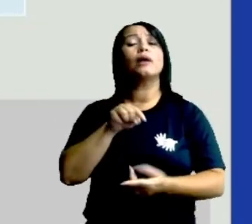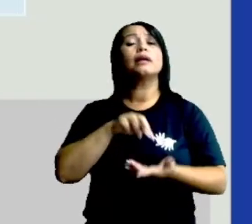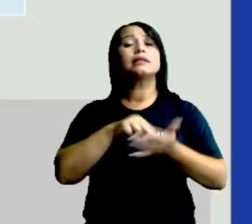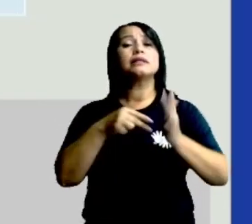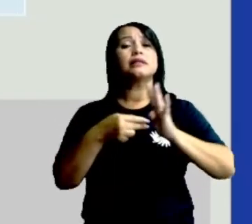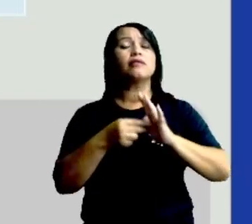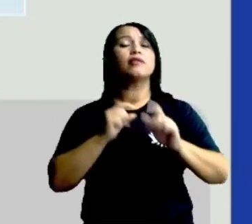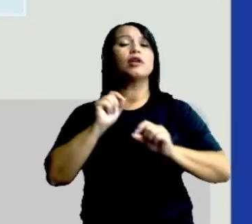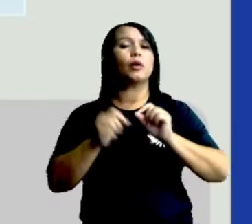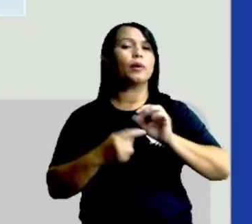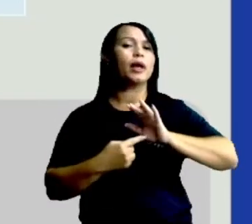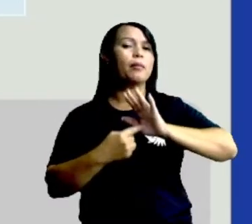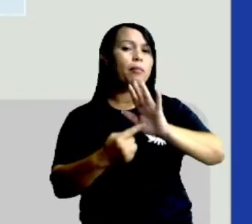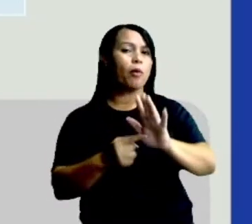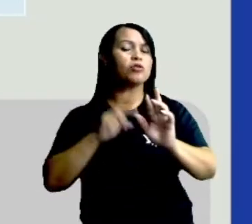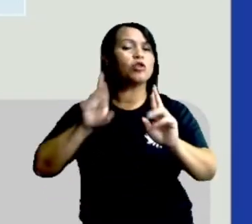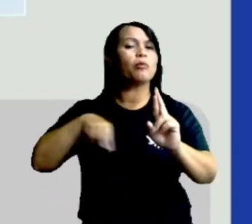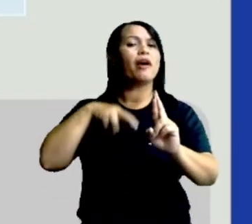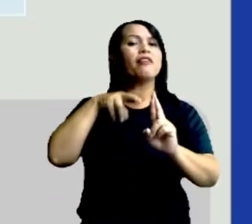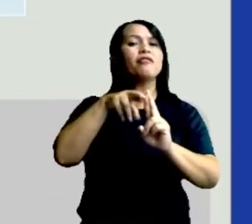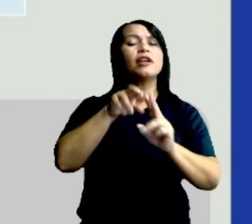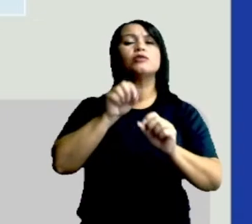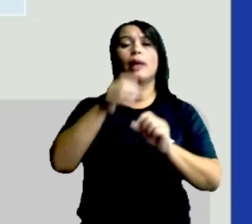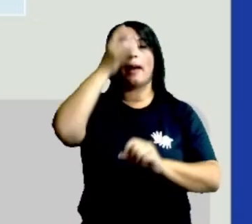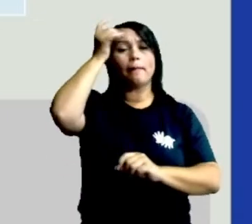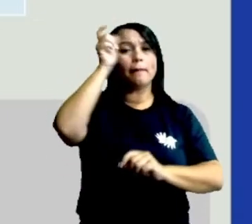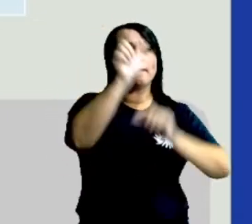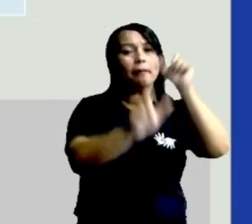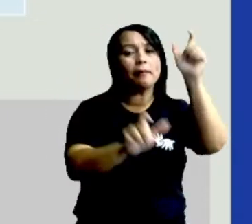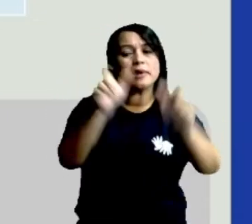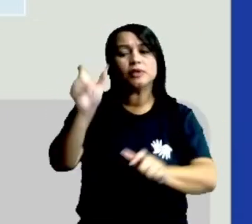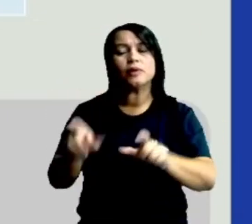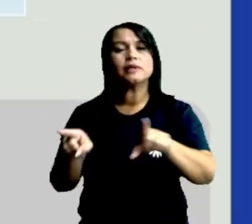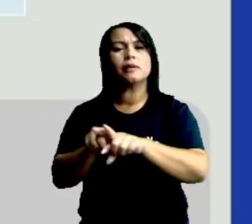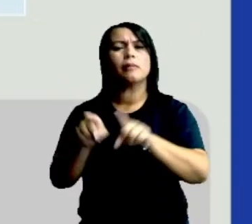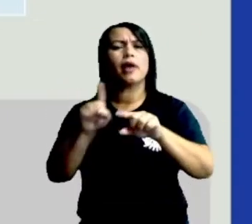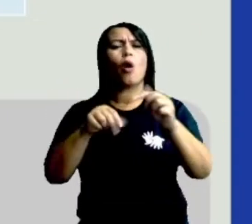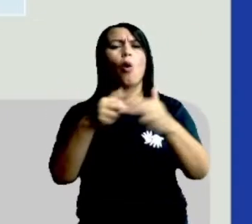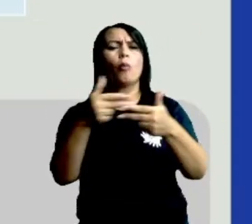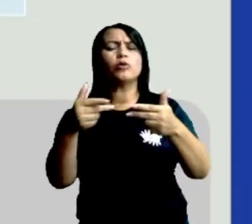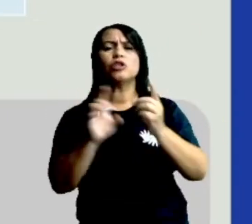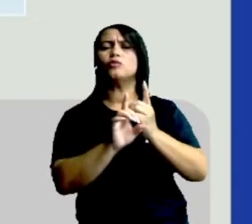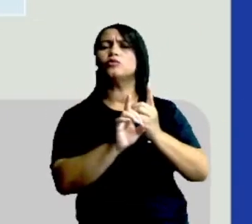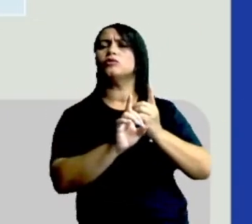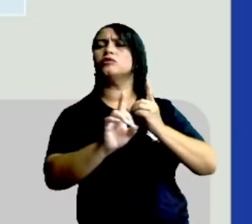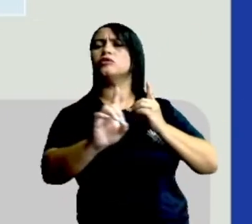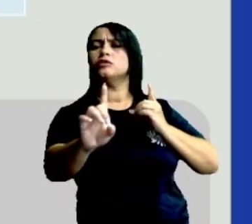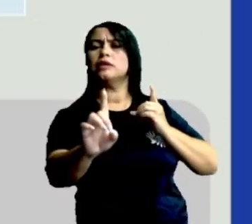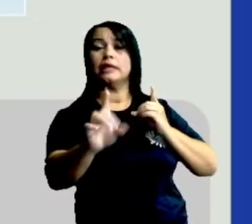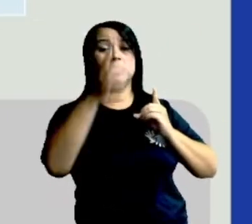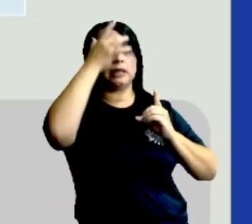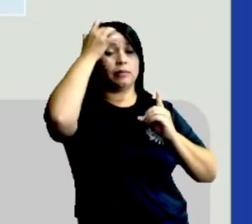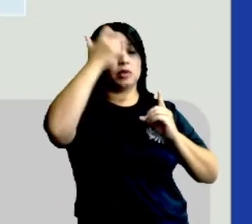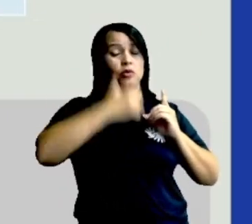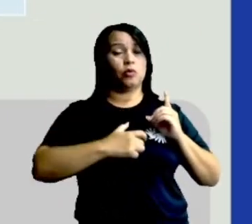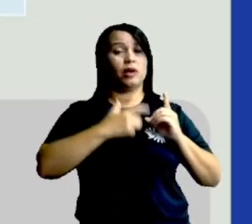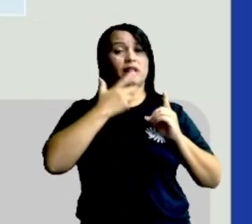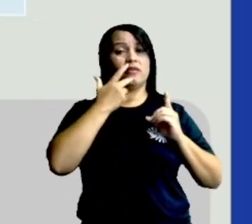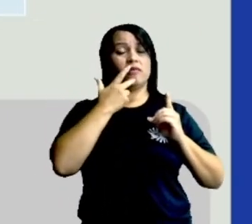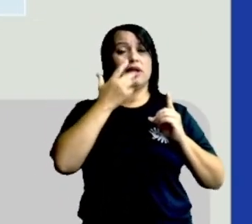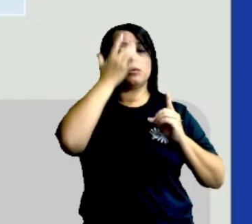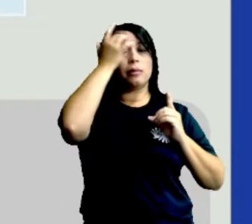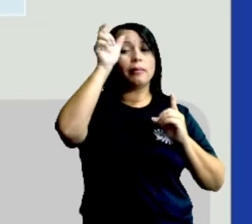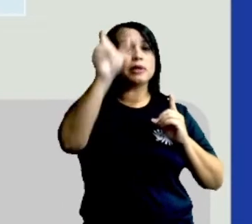fazem referência a pessoas ou objetos distantes, tanto de quem fala quanto